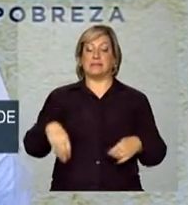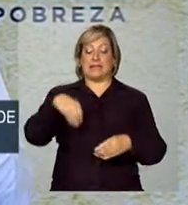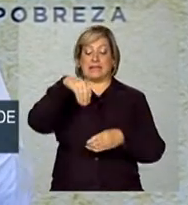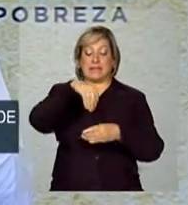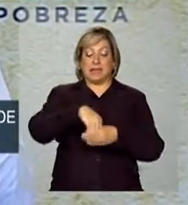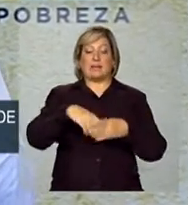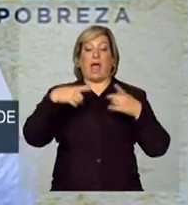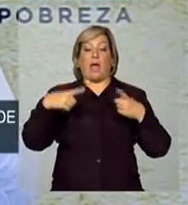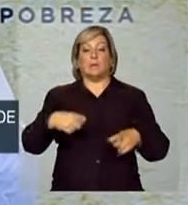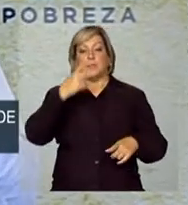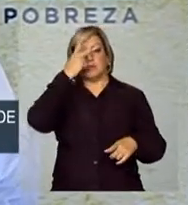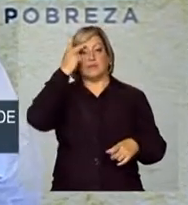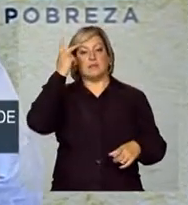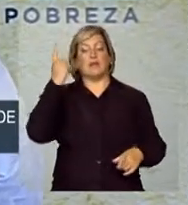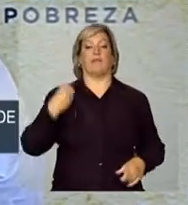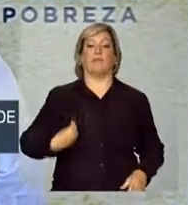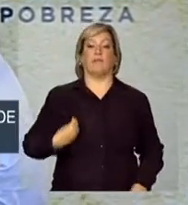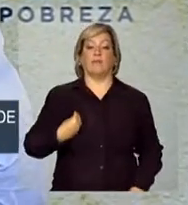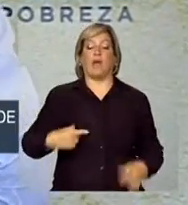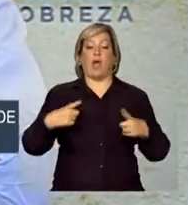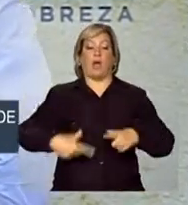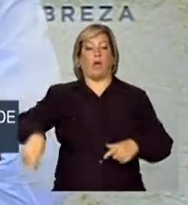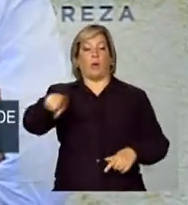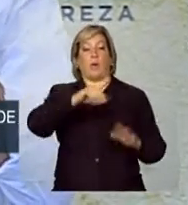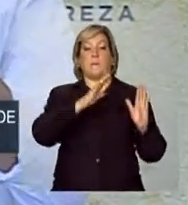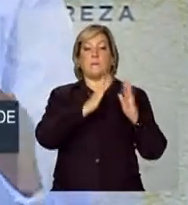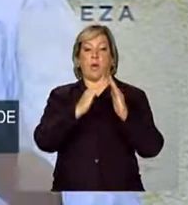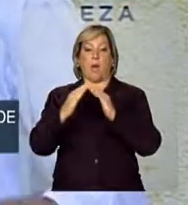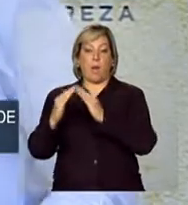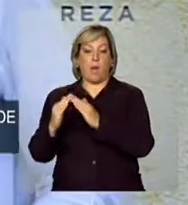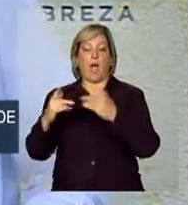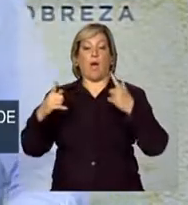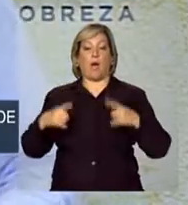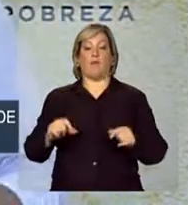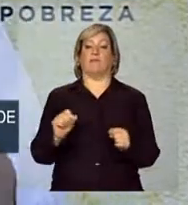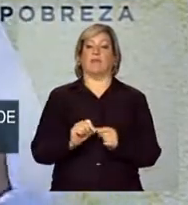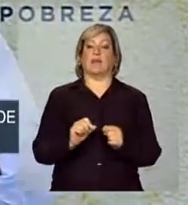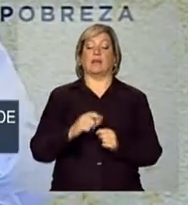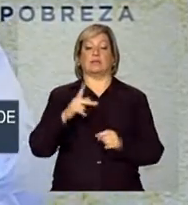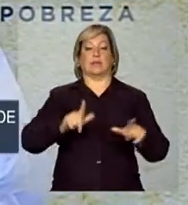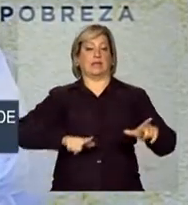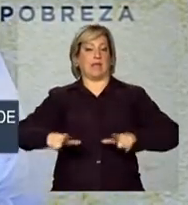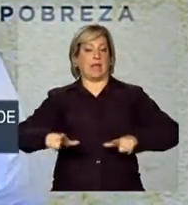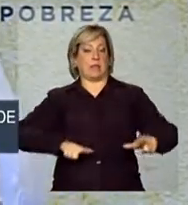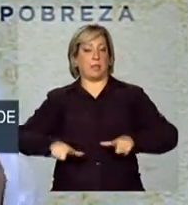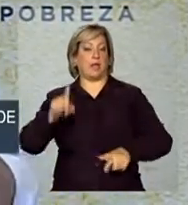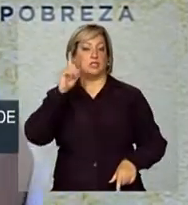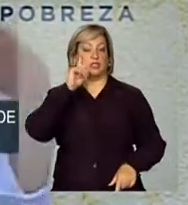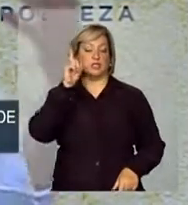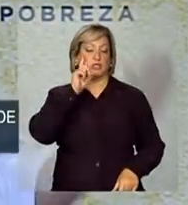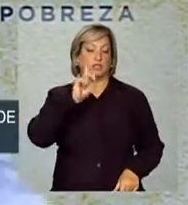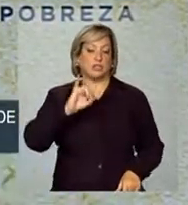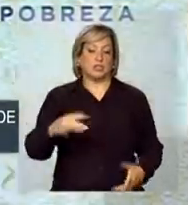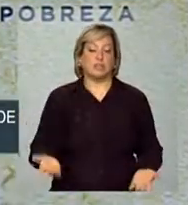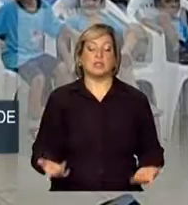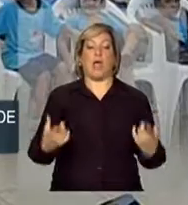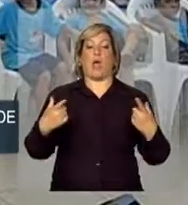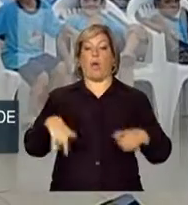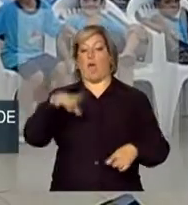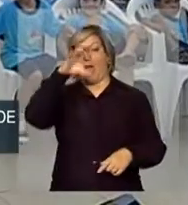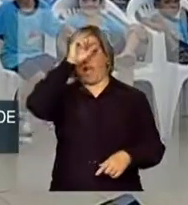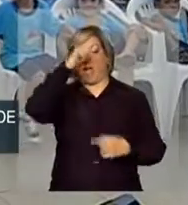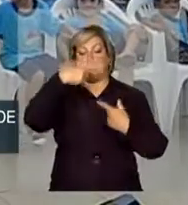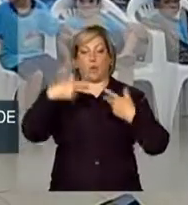perto da onde as pessoas vivem da onde elas moram da onde elas fazem suas atividades do dia-a-dia onde elas